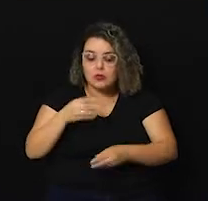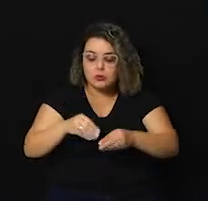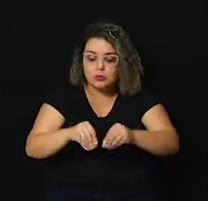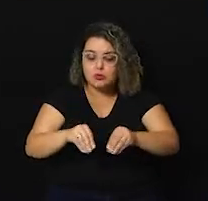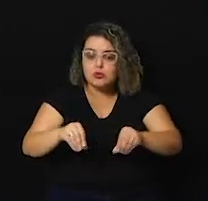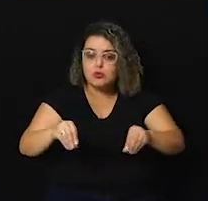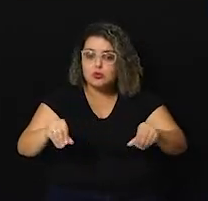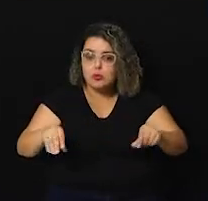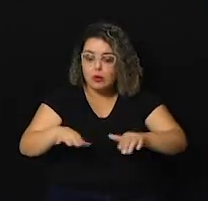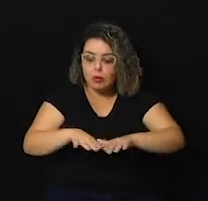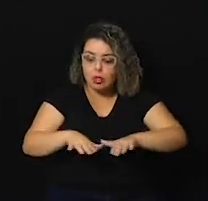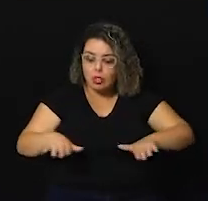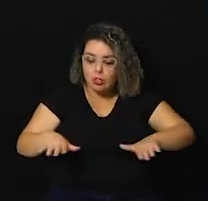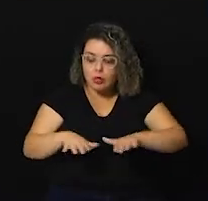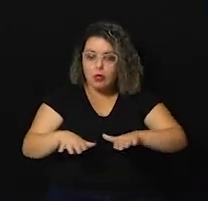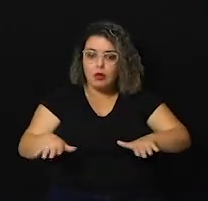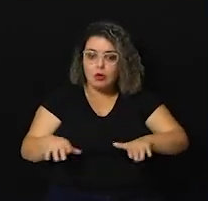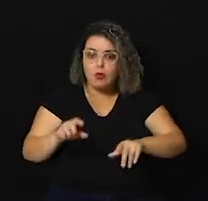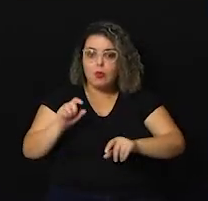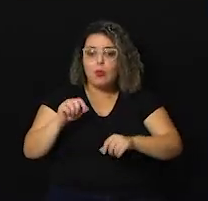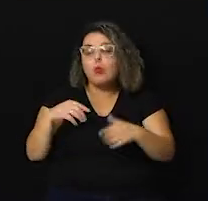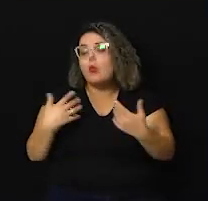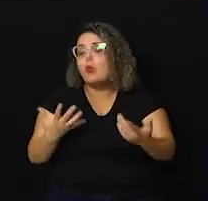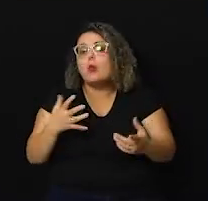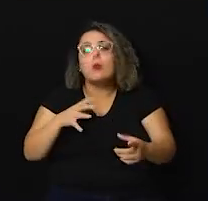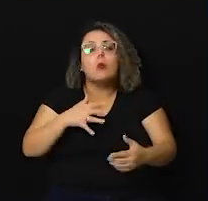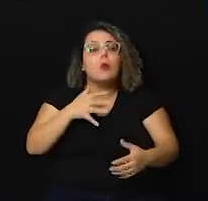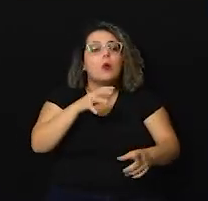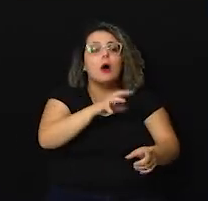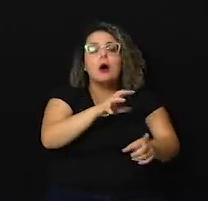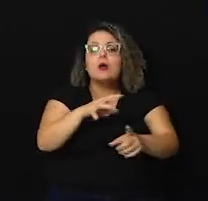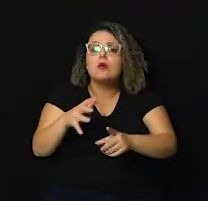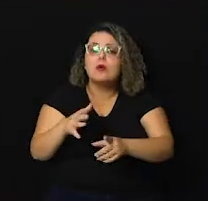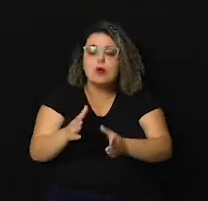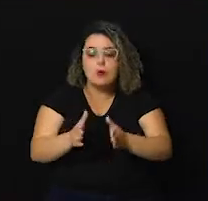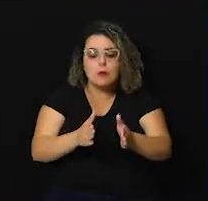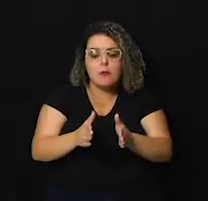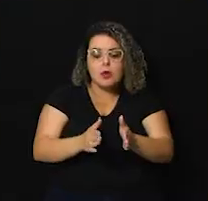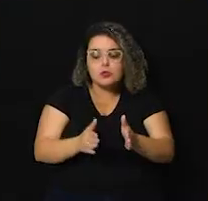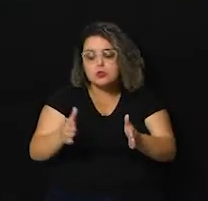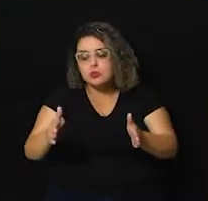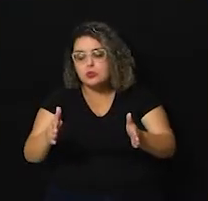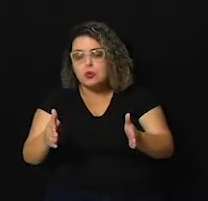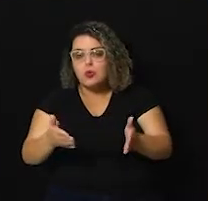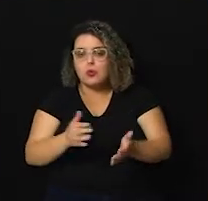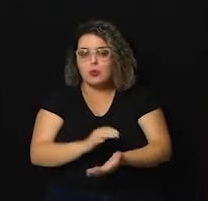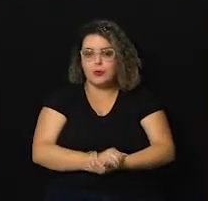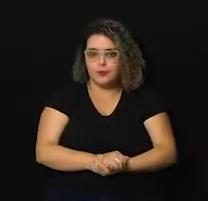impacto, por exemplo, o uso desses agrodefensivos causa a médio e longo prazo?